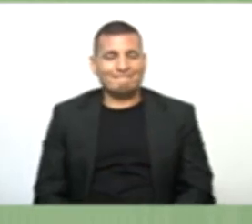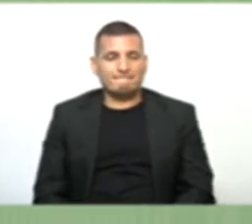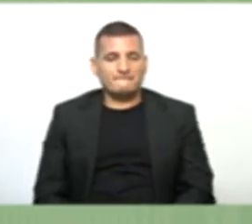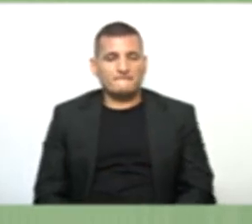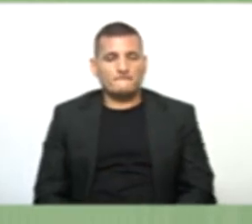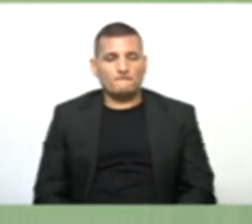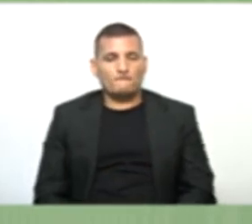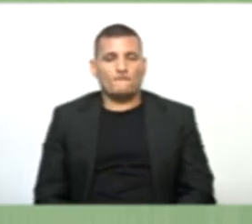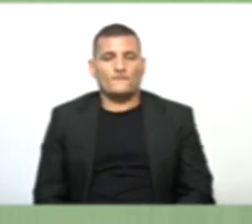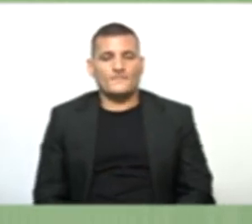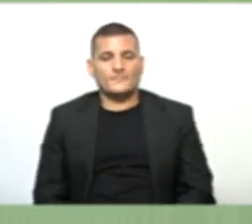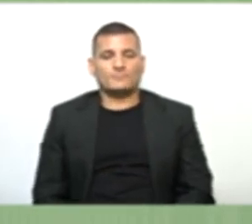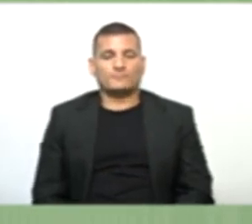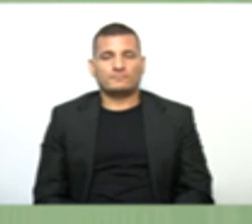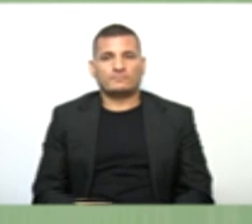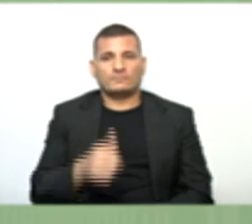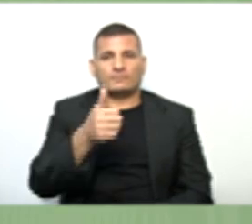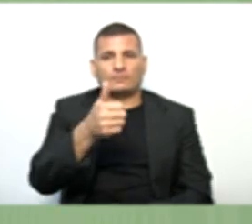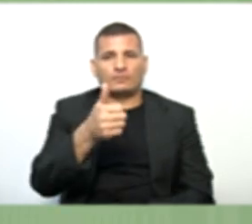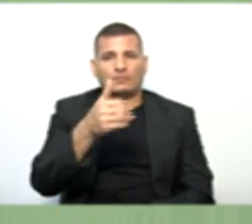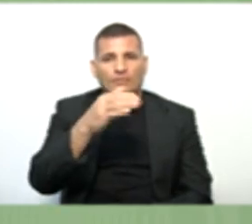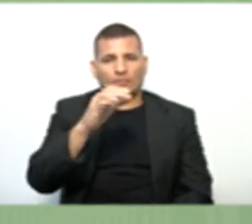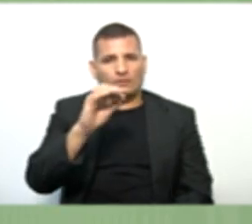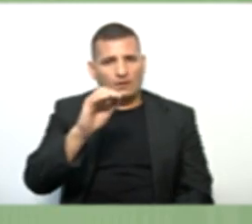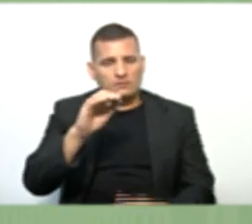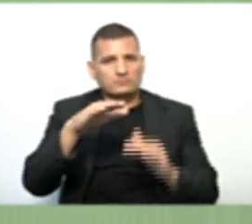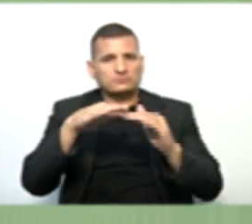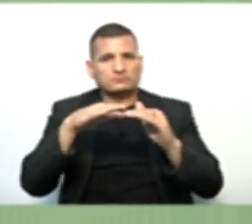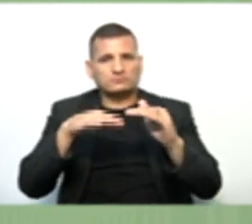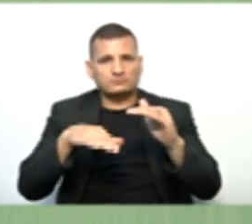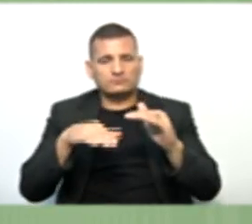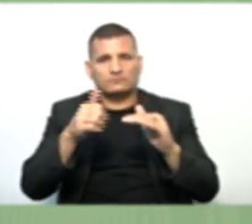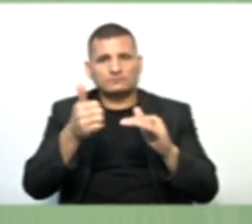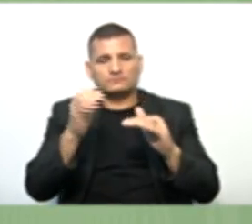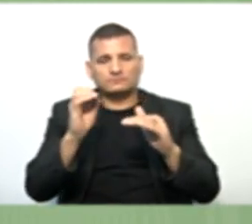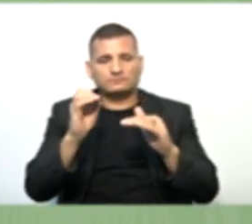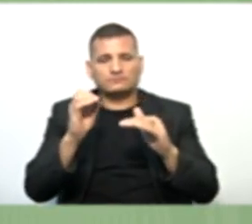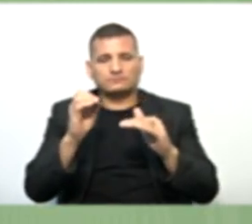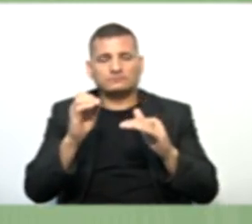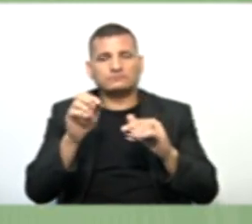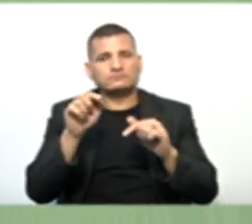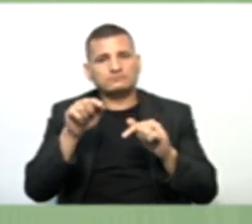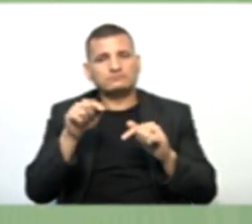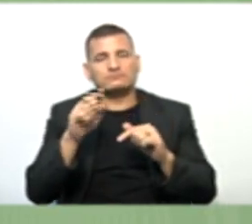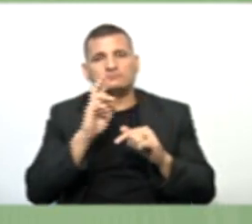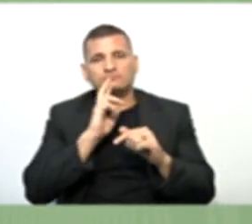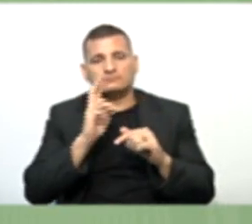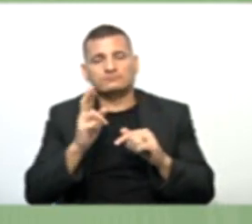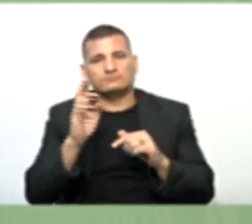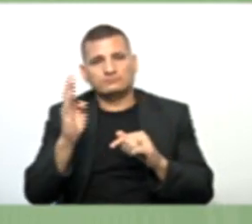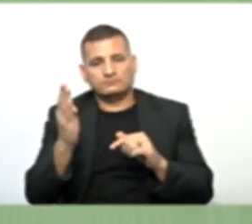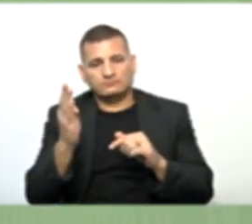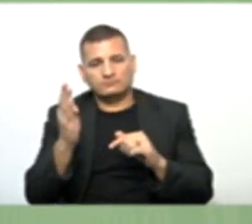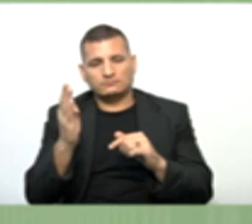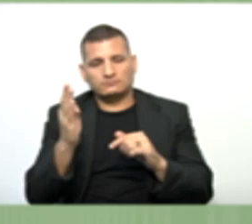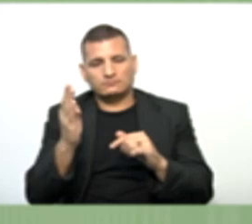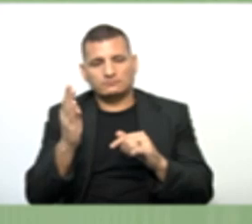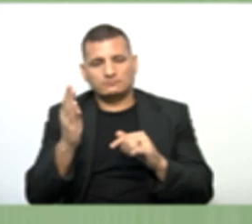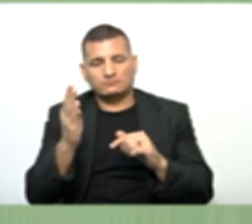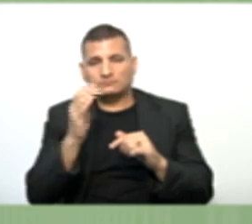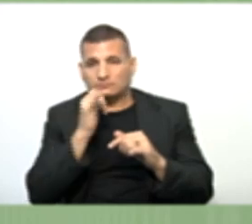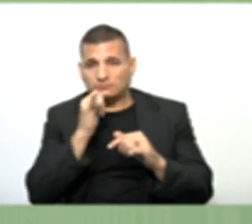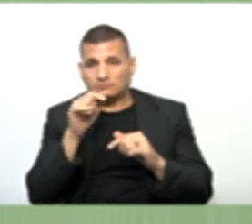vai perguntar, ó, 10 é menor que 10? Isso aqui vai dar o quê? Falso. Quando essa condição aqui se torna